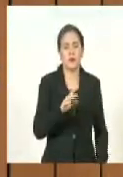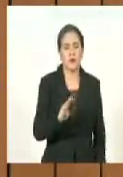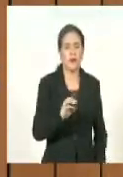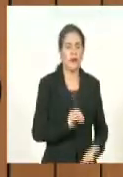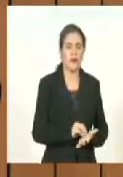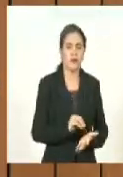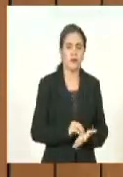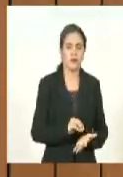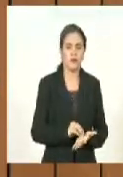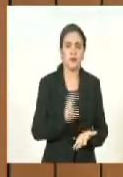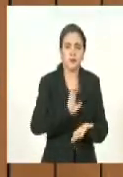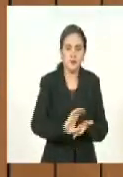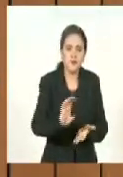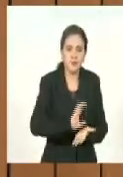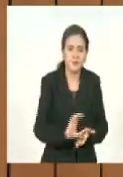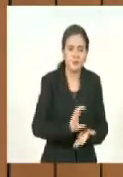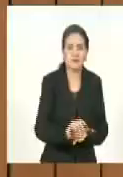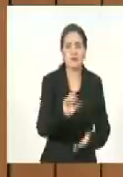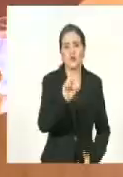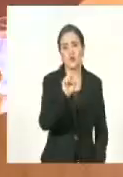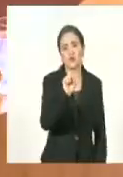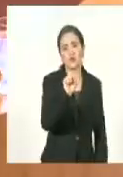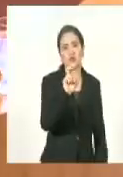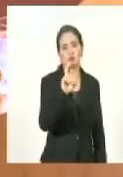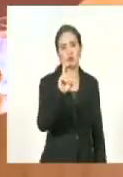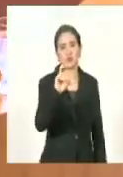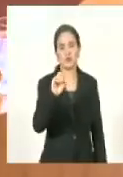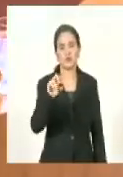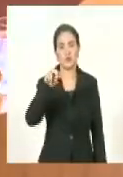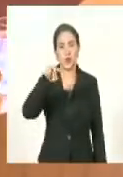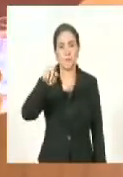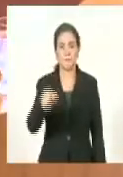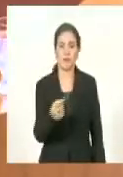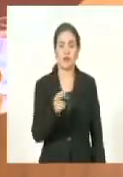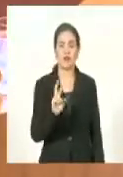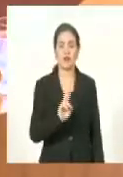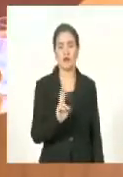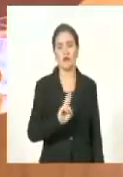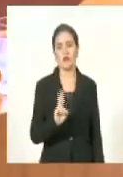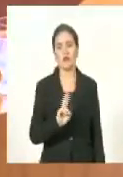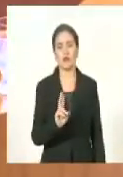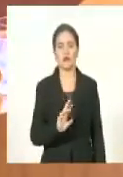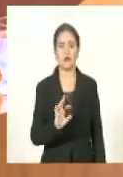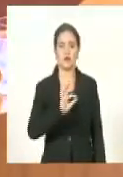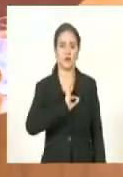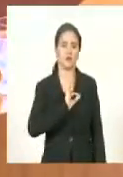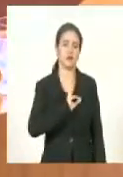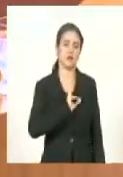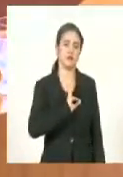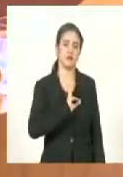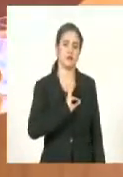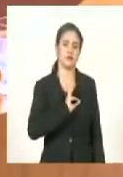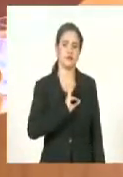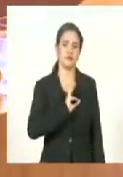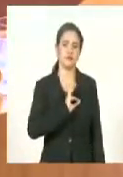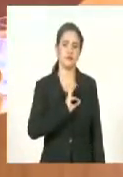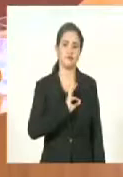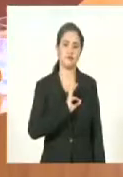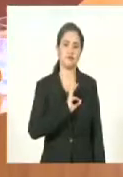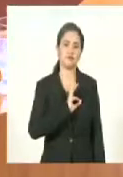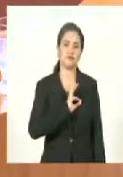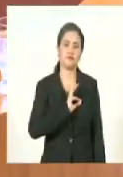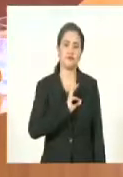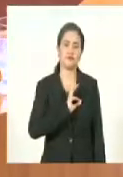R$ 850 mil em policiamento. Valor que corresponde a 8% do que foi gasto